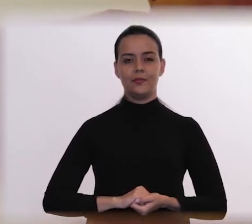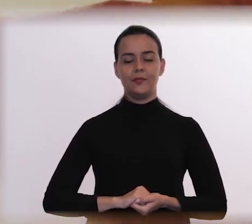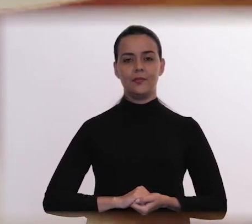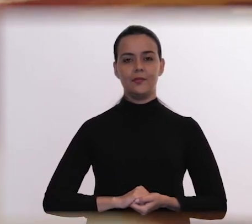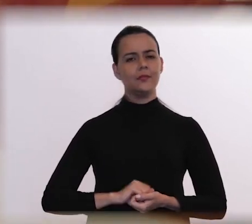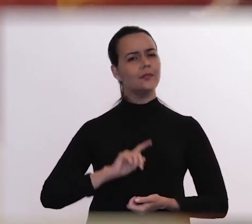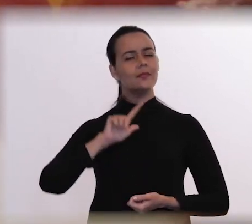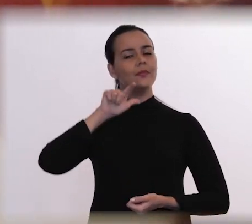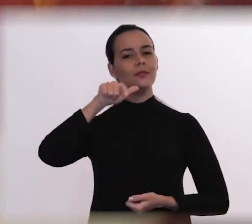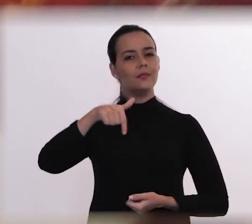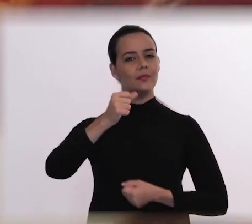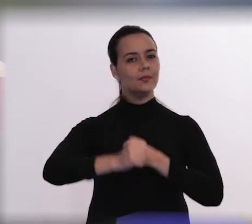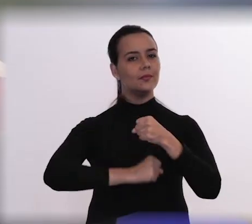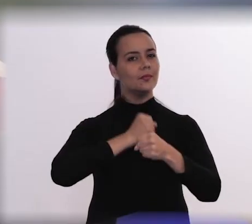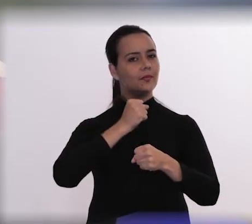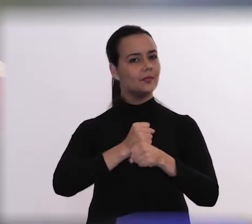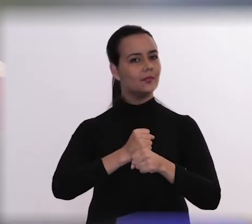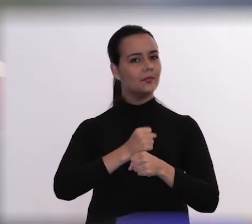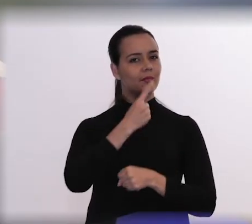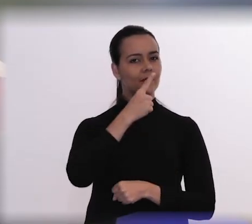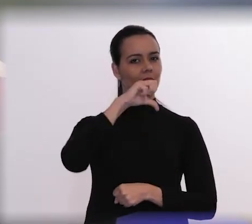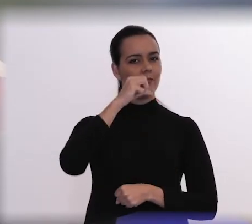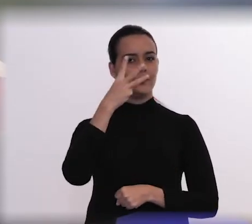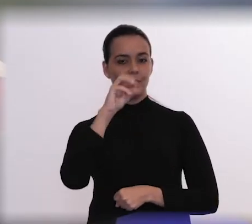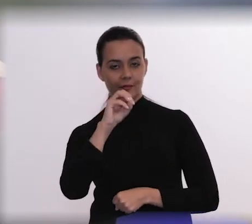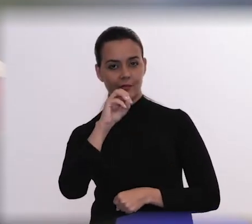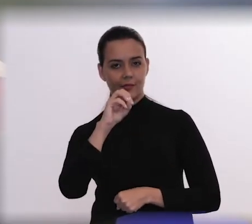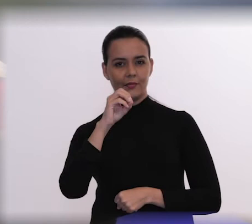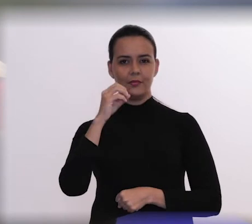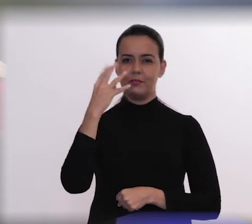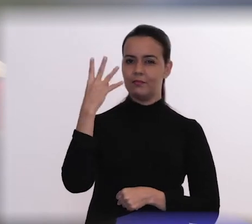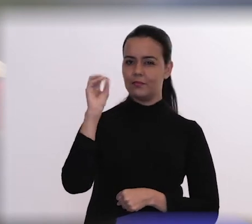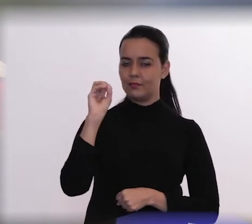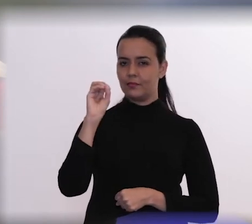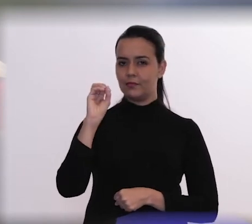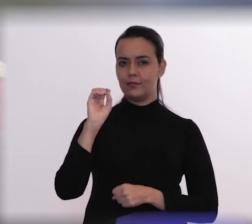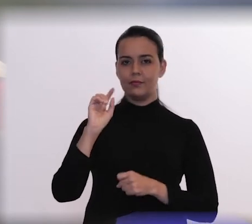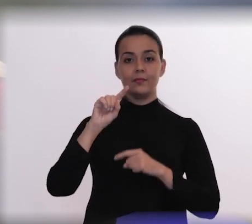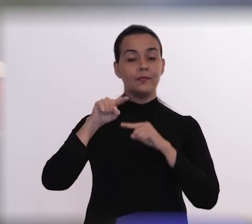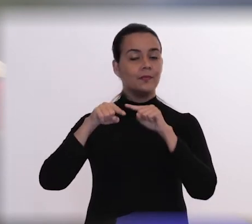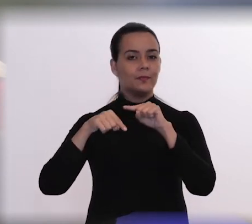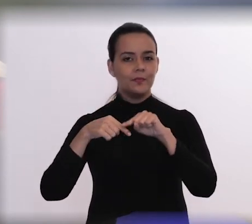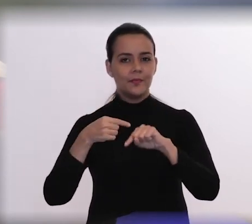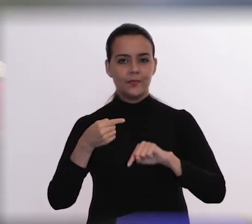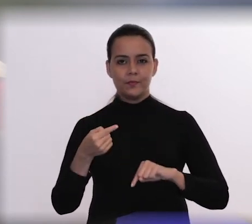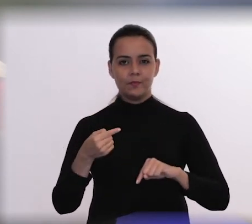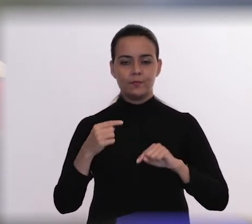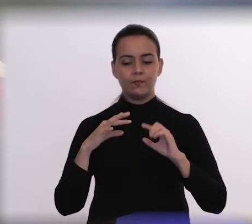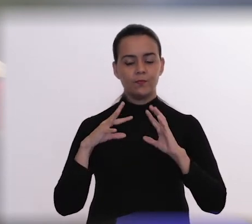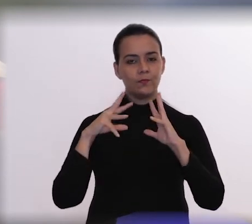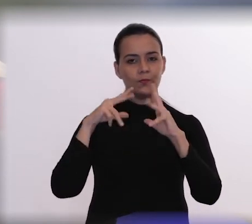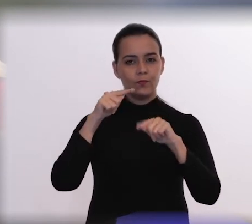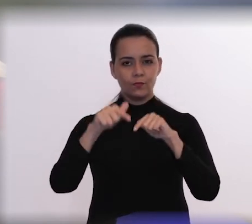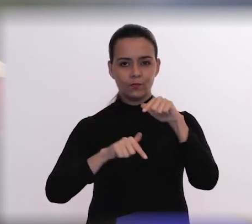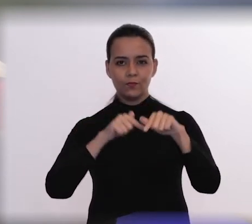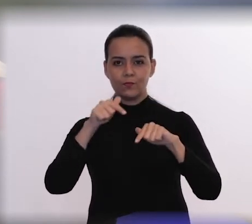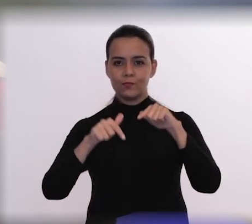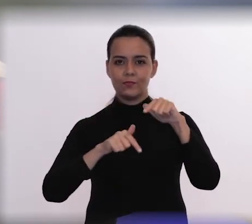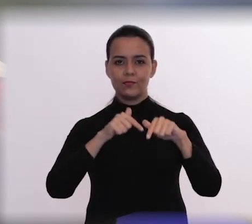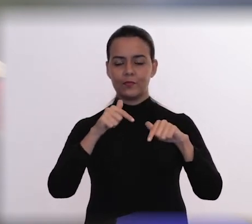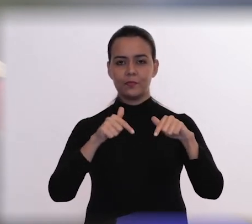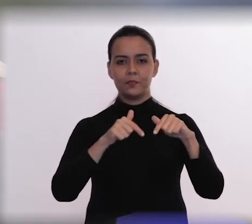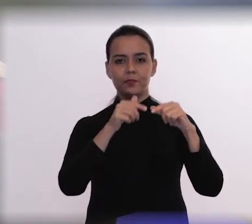Nos anos 30 e 40, elas perdem completamente a centralidade dentro da história da arte brasileira, e essa